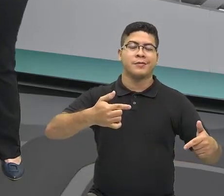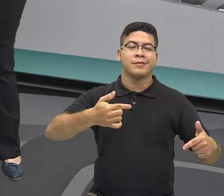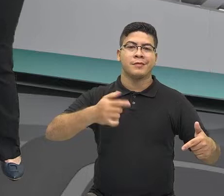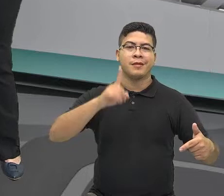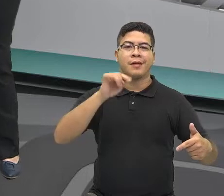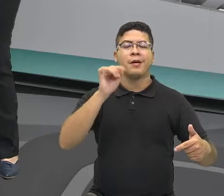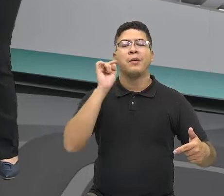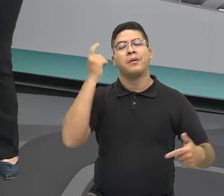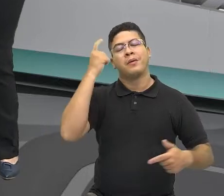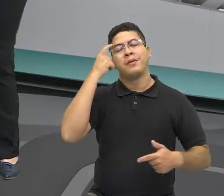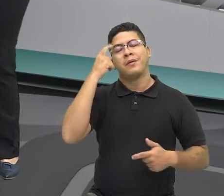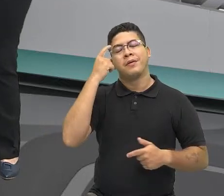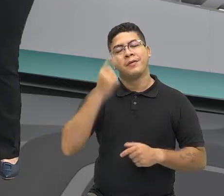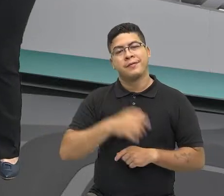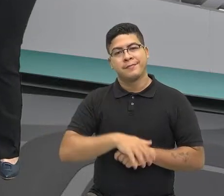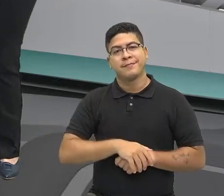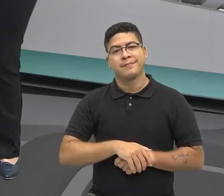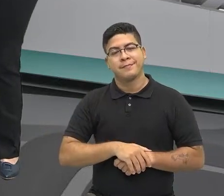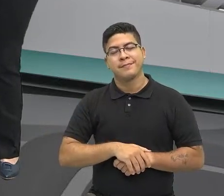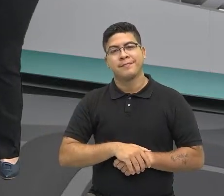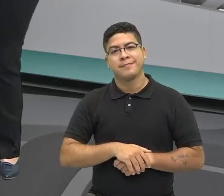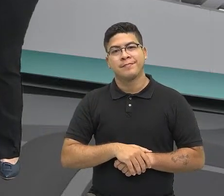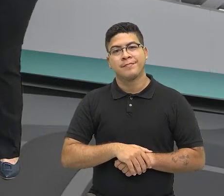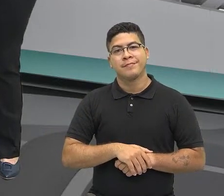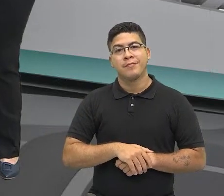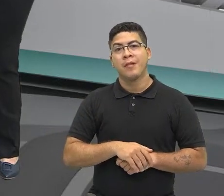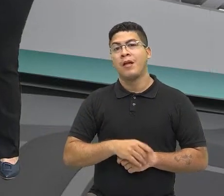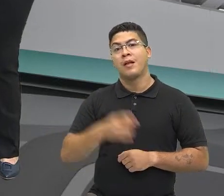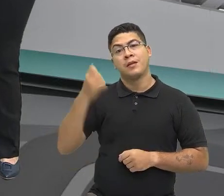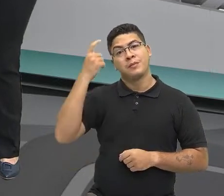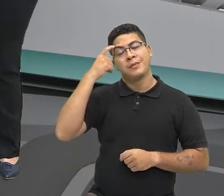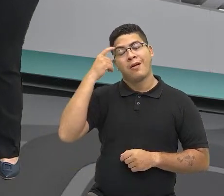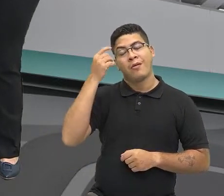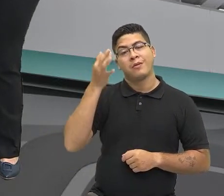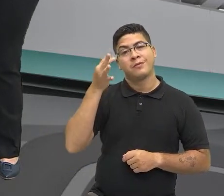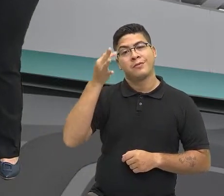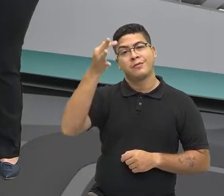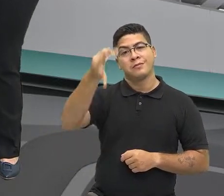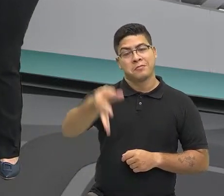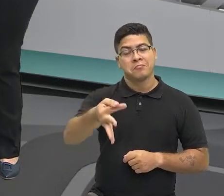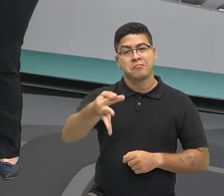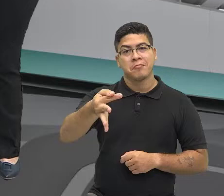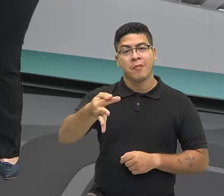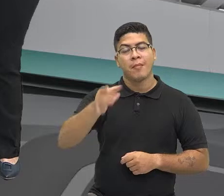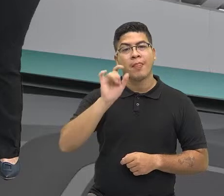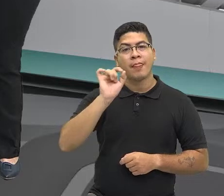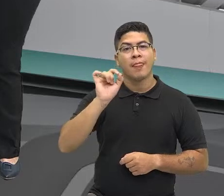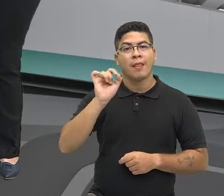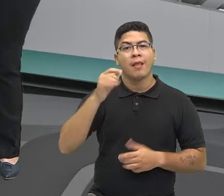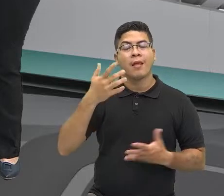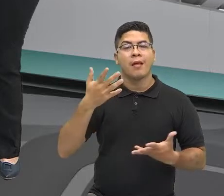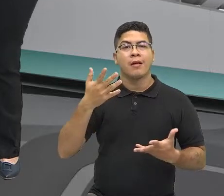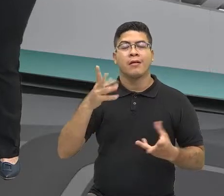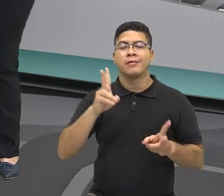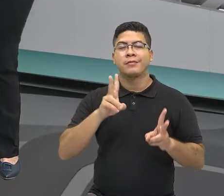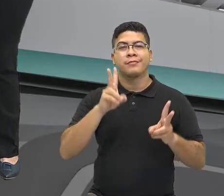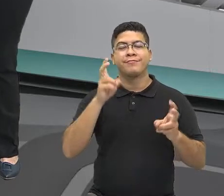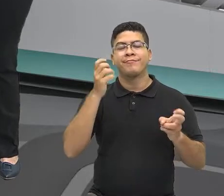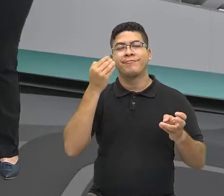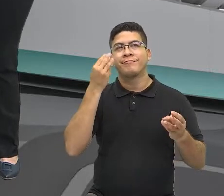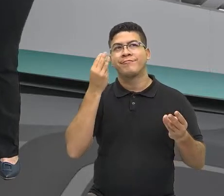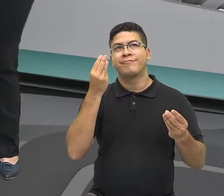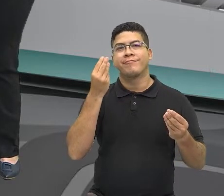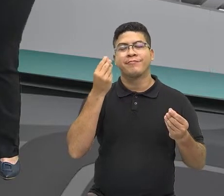eles pensavam? Eles pensavam no futuro, né? Uma coisa que olhasse mais para